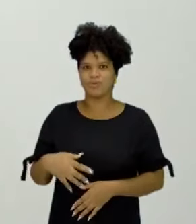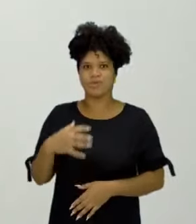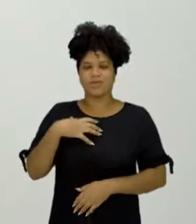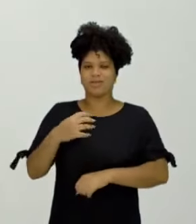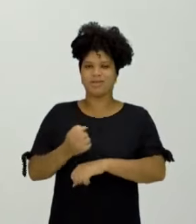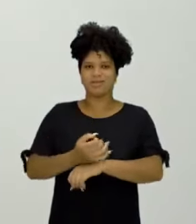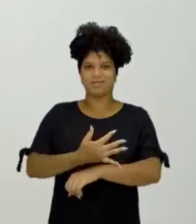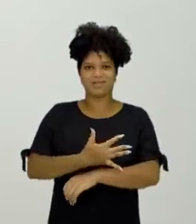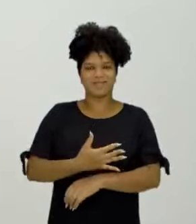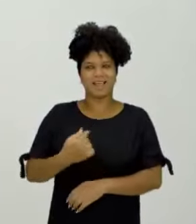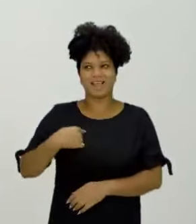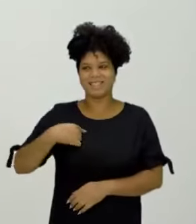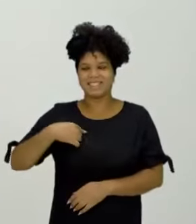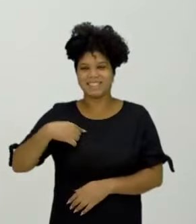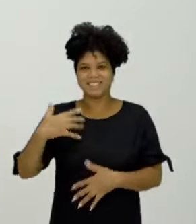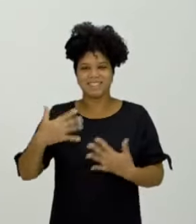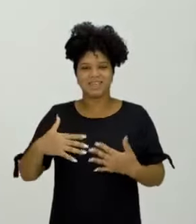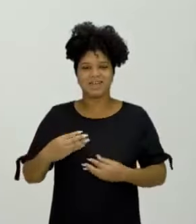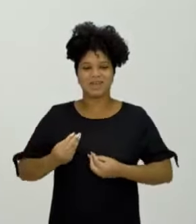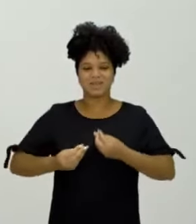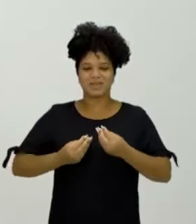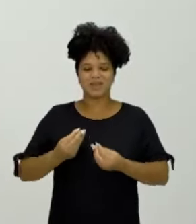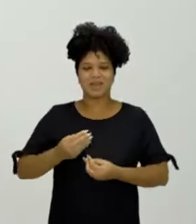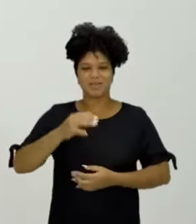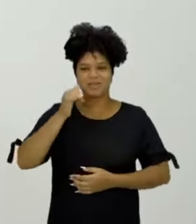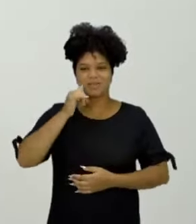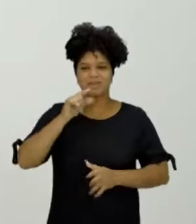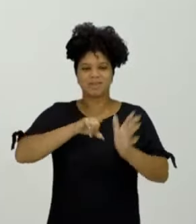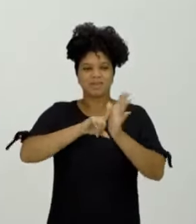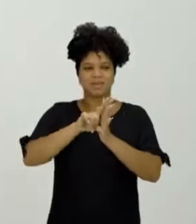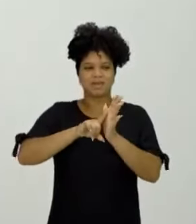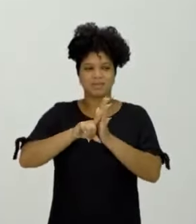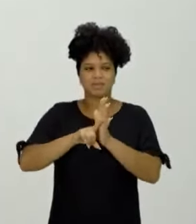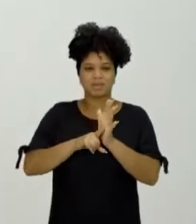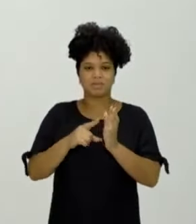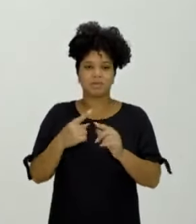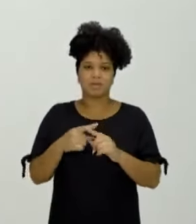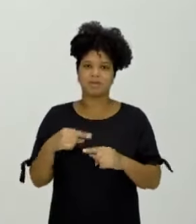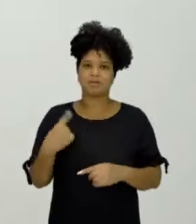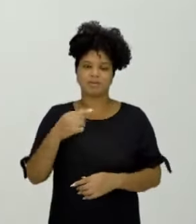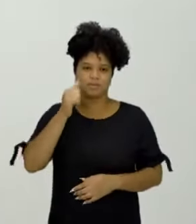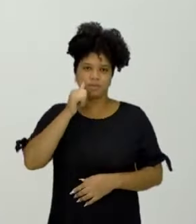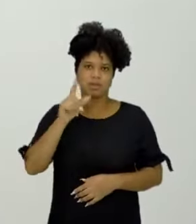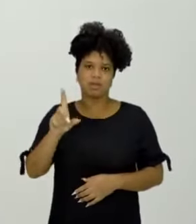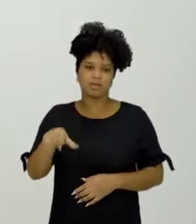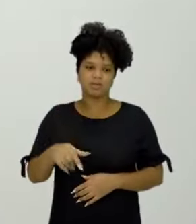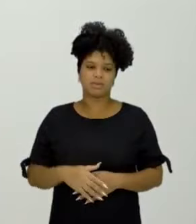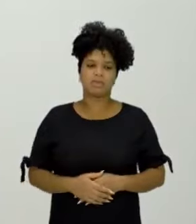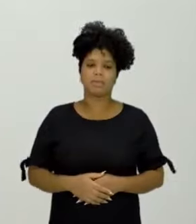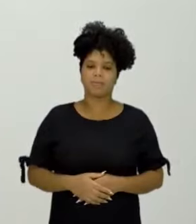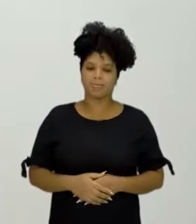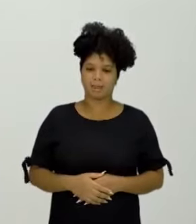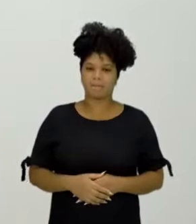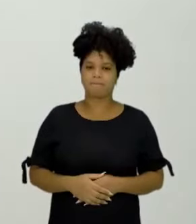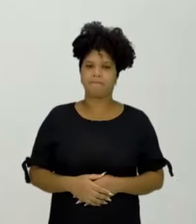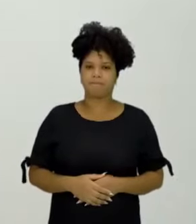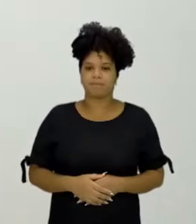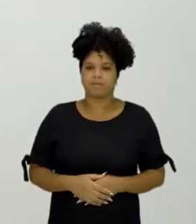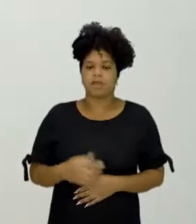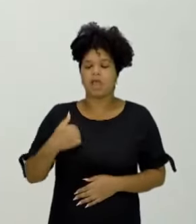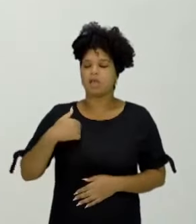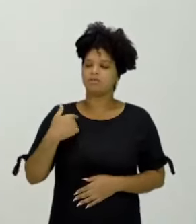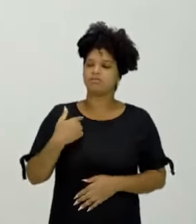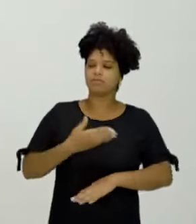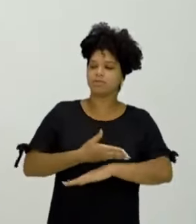né? De hoje podermos, né, enquanto mulheres, falarmos, né? Eu pesquiso